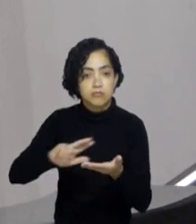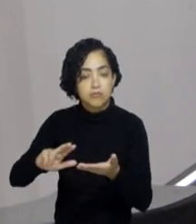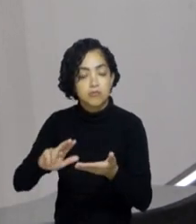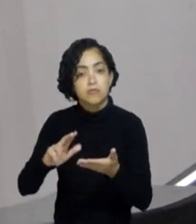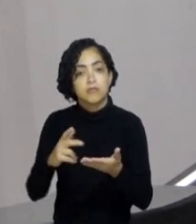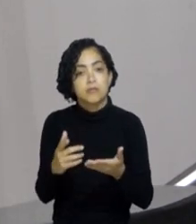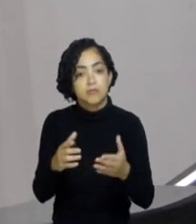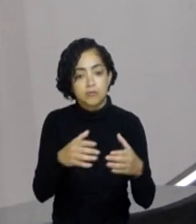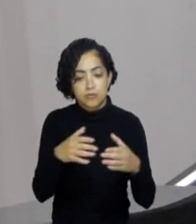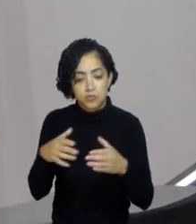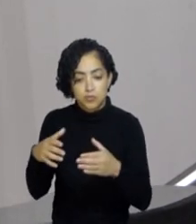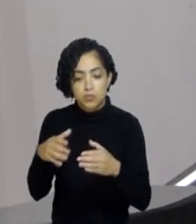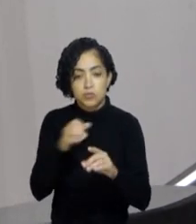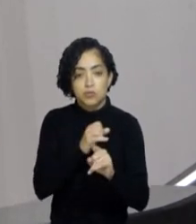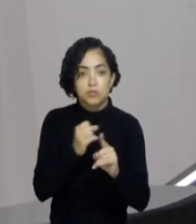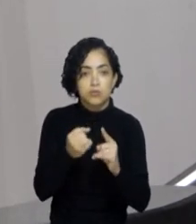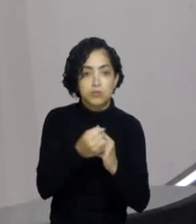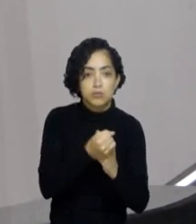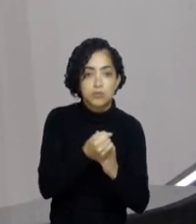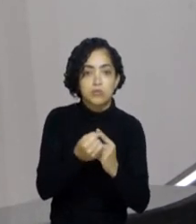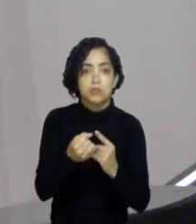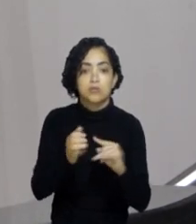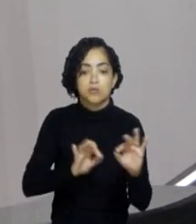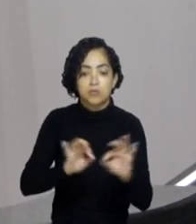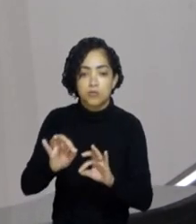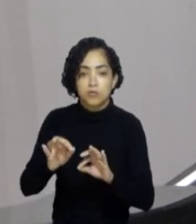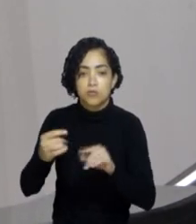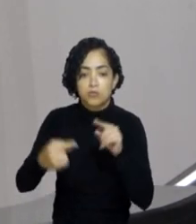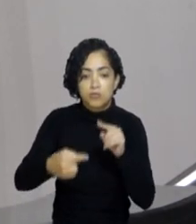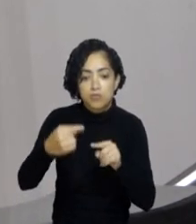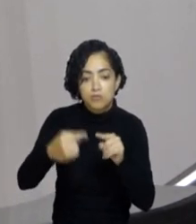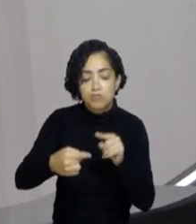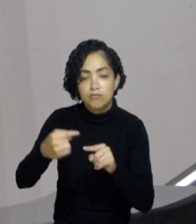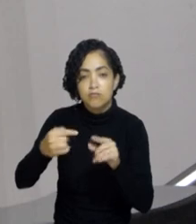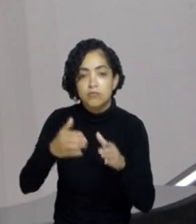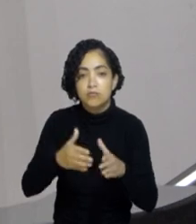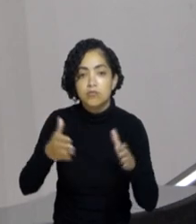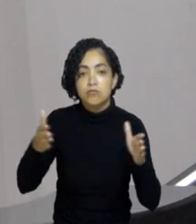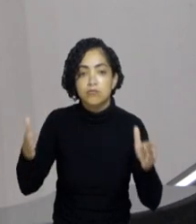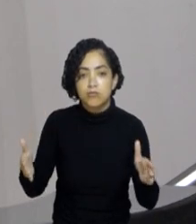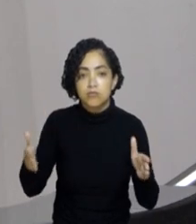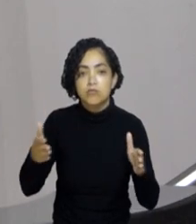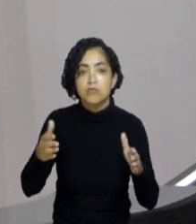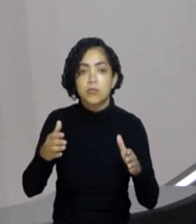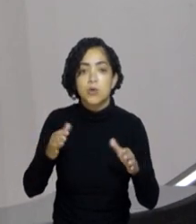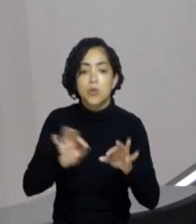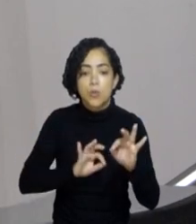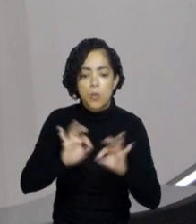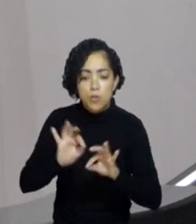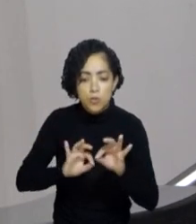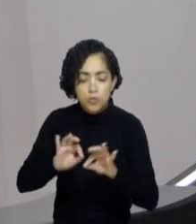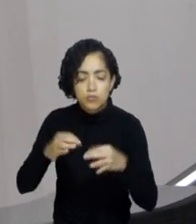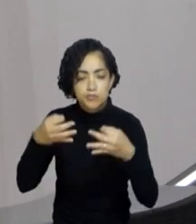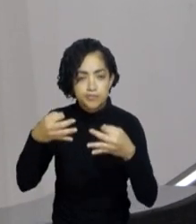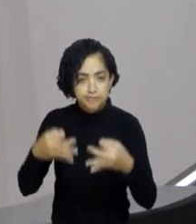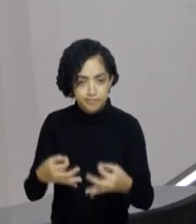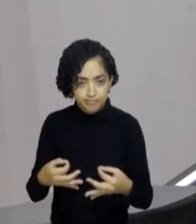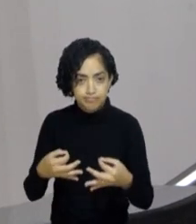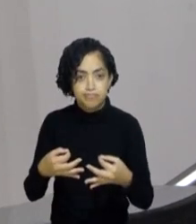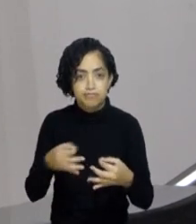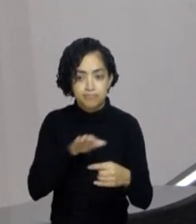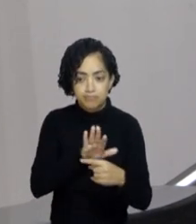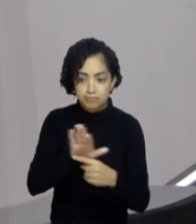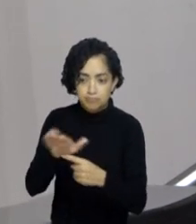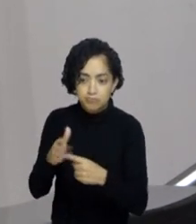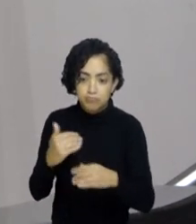da sociedade, construindo sempre um diálogo amplo, plural, construtivo e assertivo para o bem e melhor